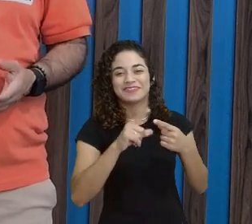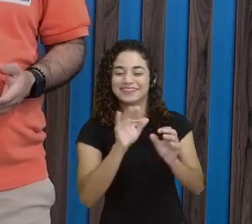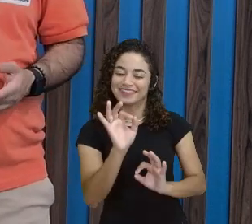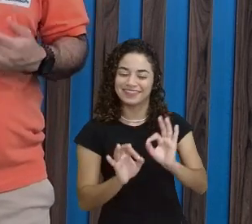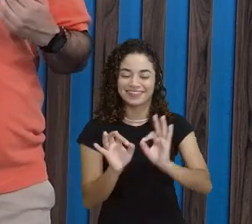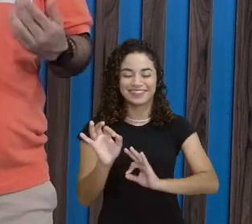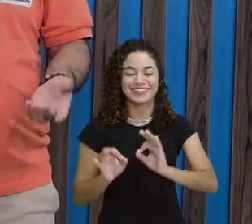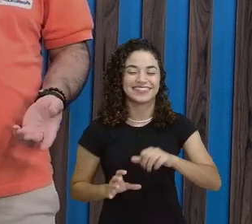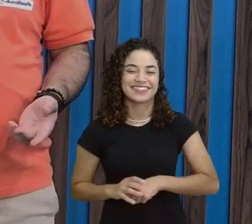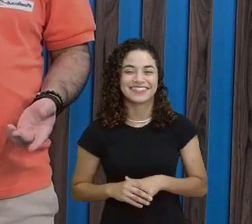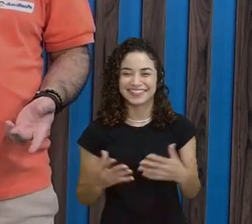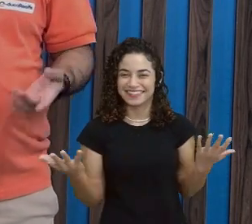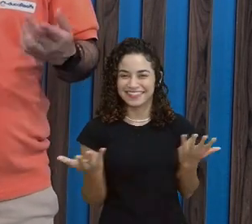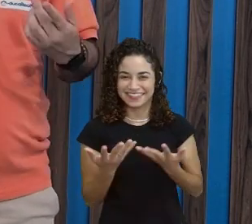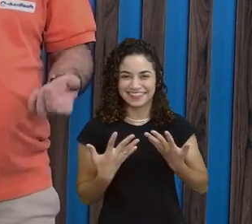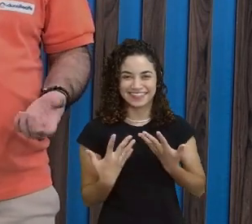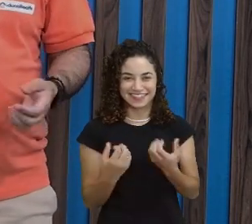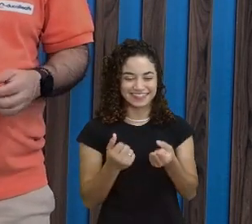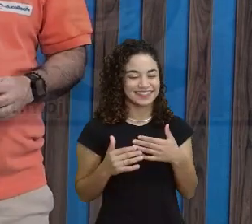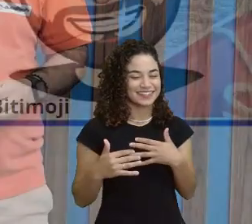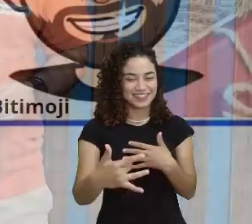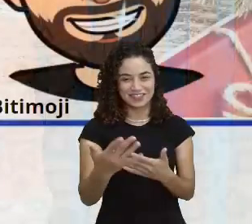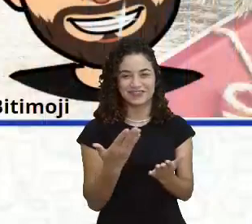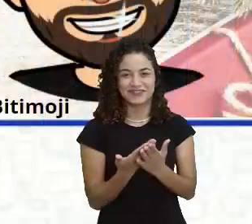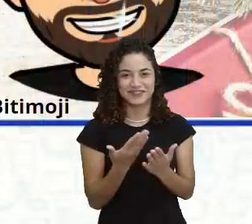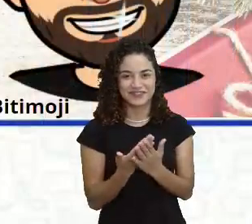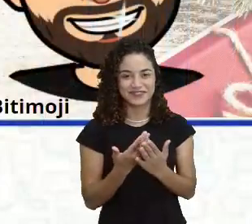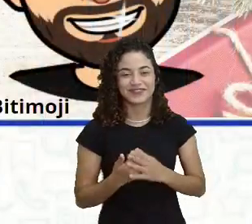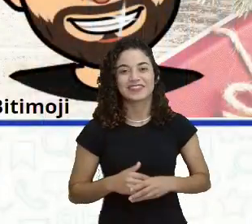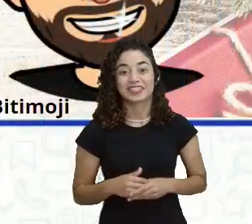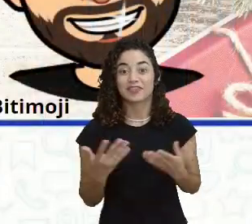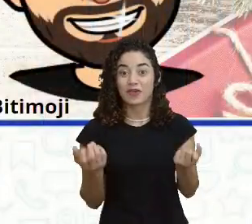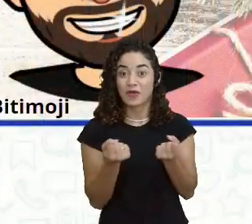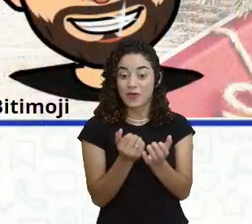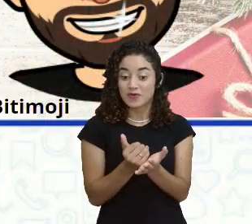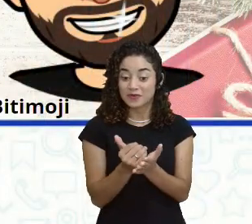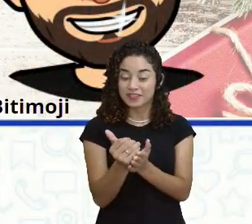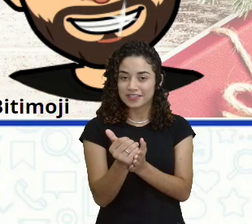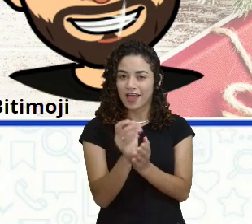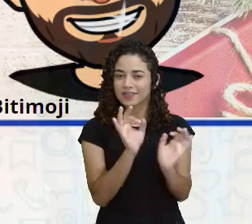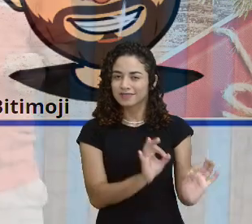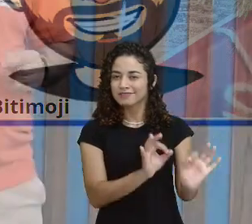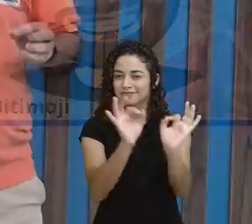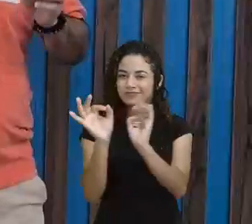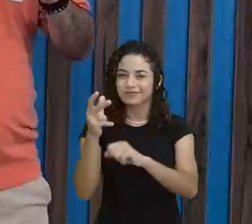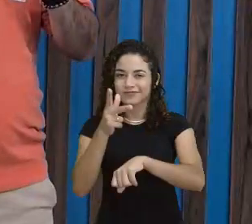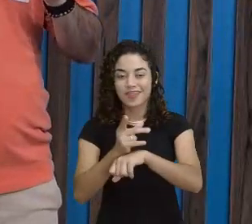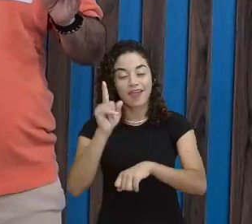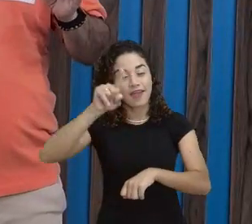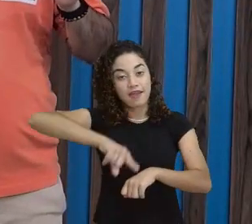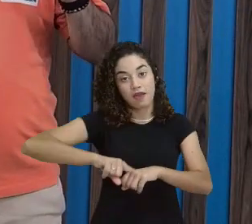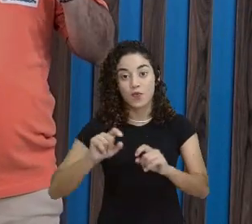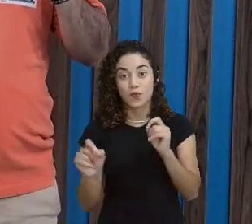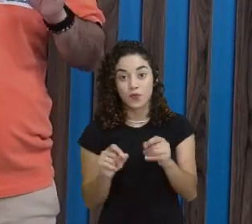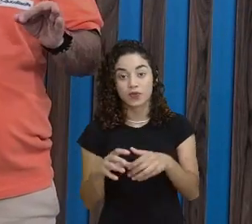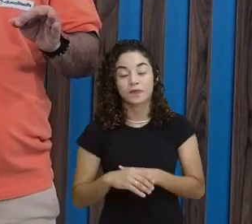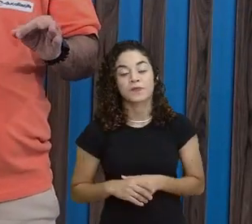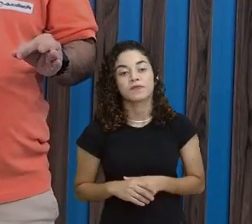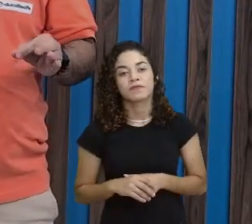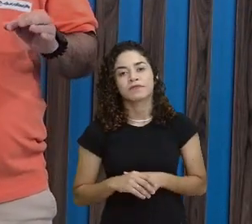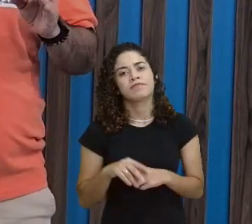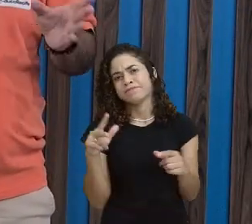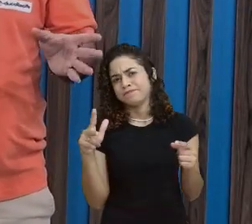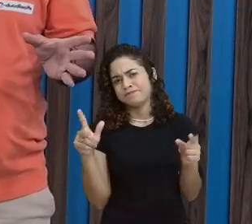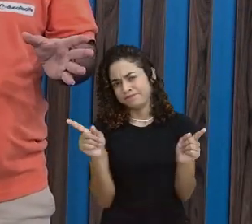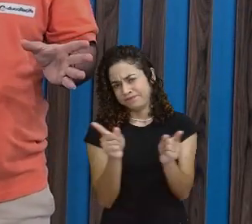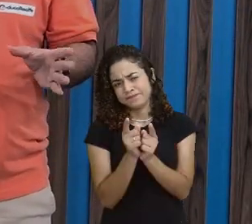Então, gente, vamos para a nossa aula. A gente vai começar aqui assistindo um vídeo, né? É um vídeo curto e esse vídeo,